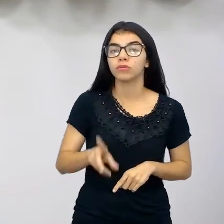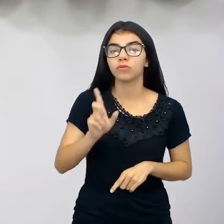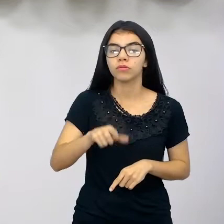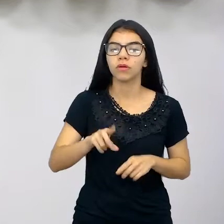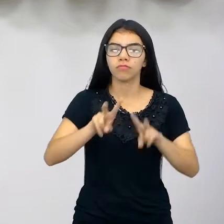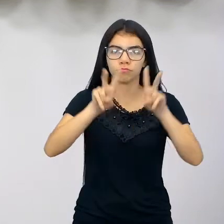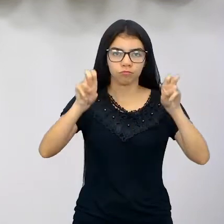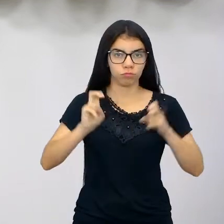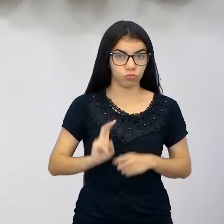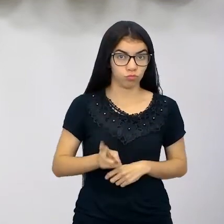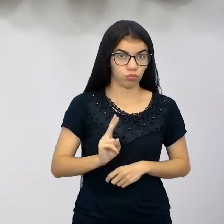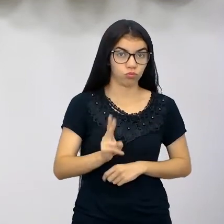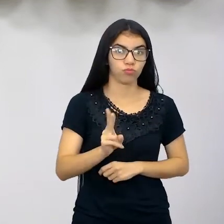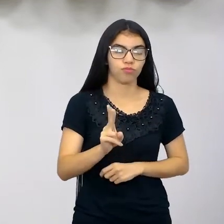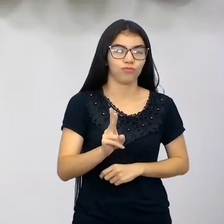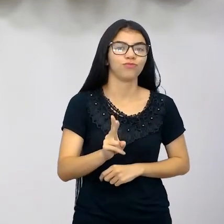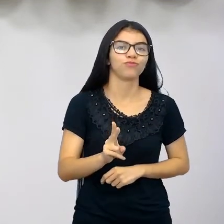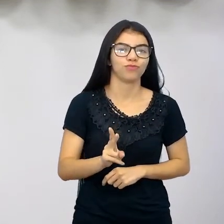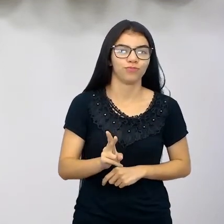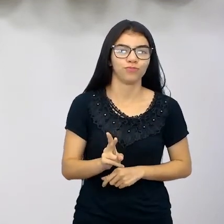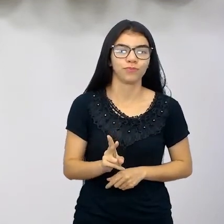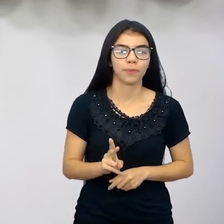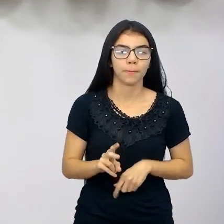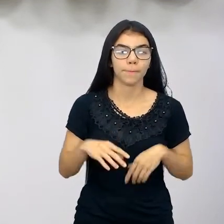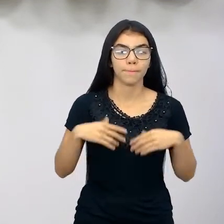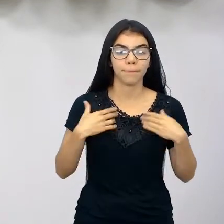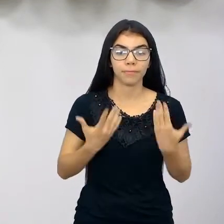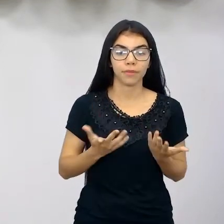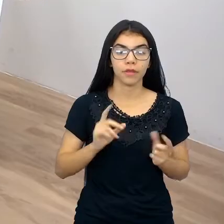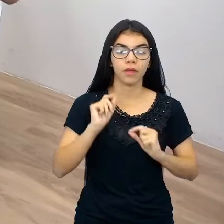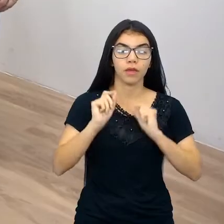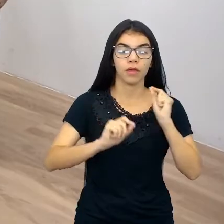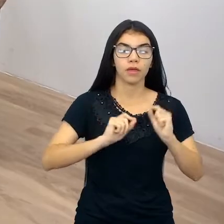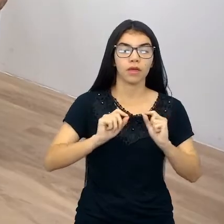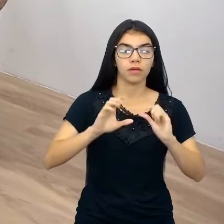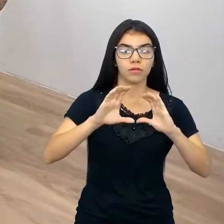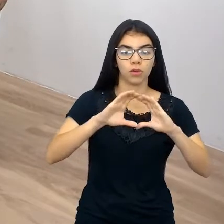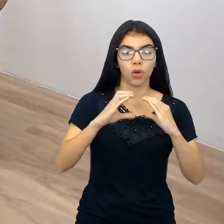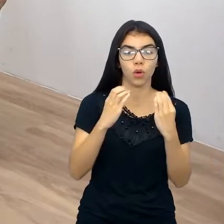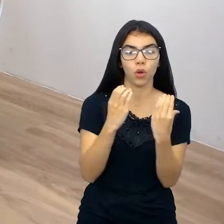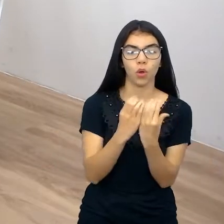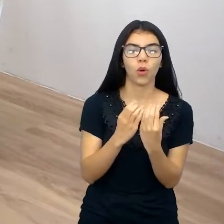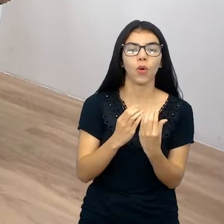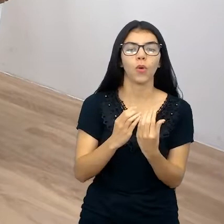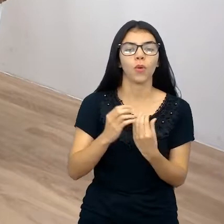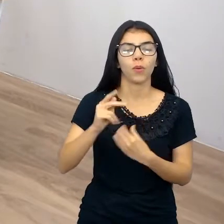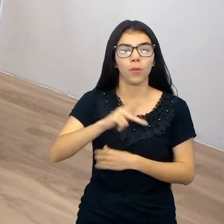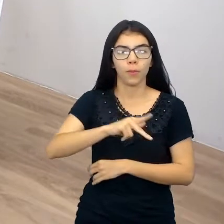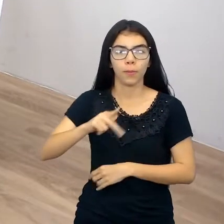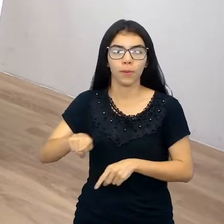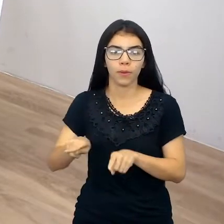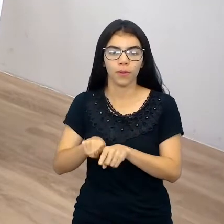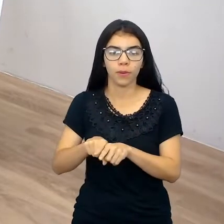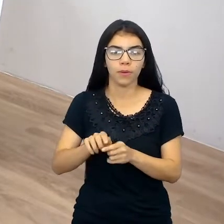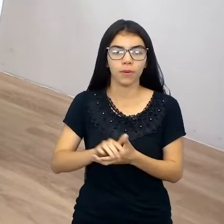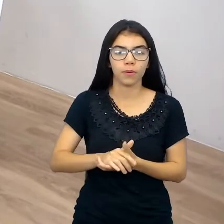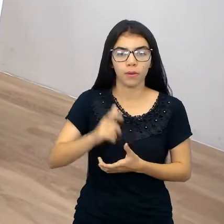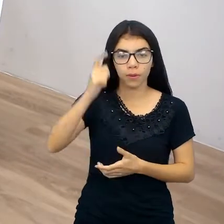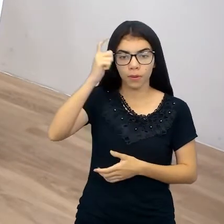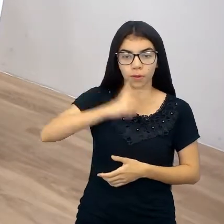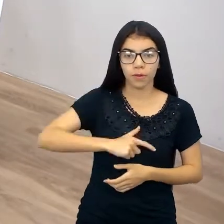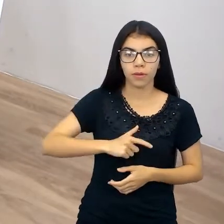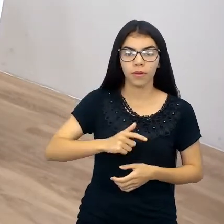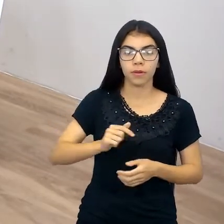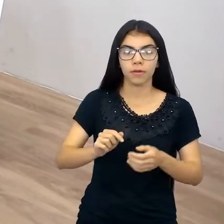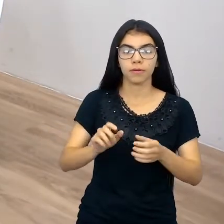esse assunto, né? Verdade. E é isso. Então, e como é um clube, está aqui a professora Tayana, estou aqui eu, estão os demais professores participando, estão